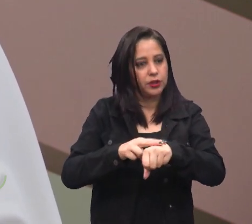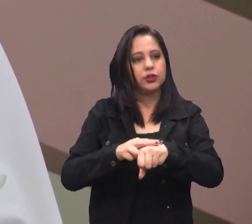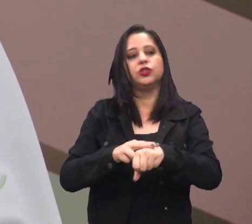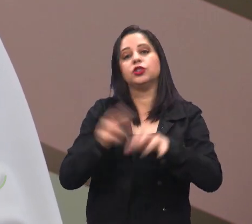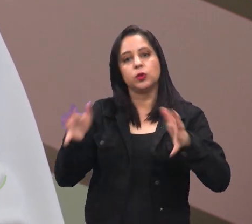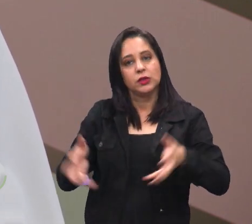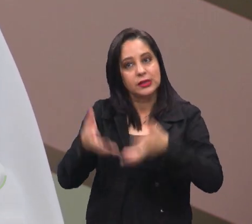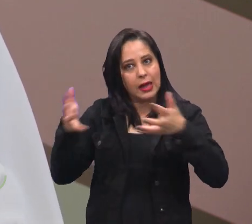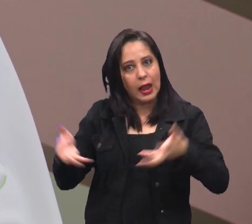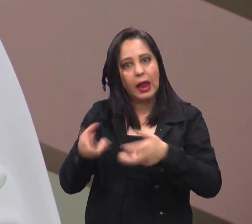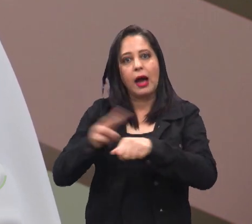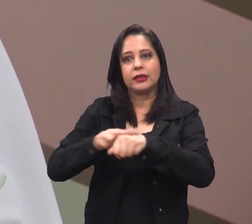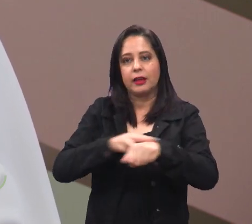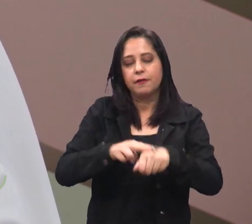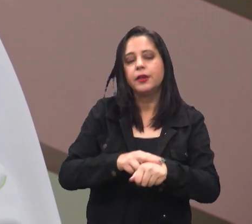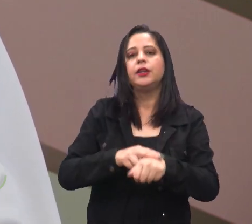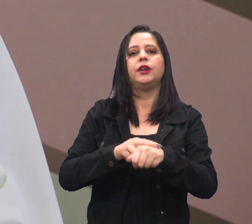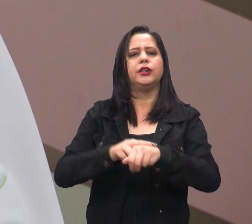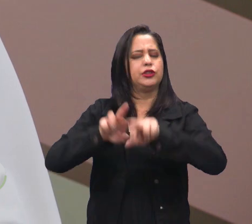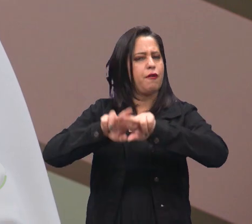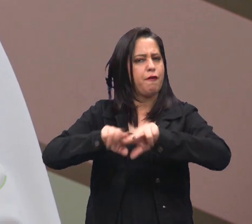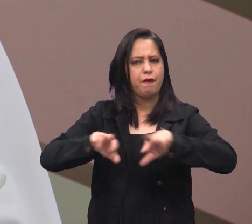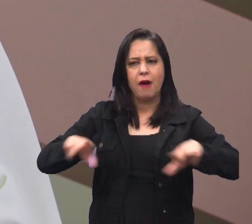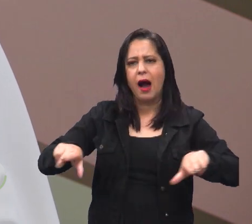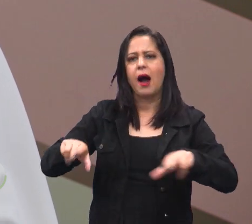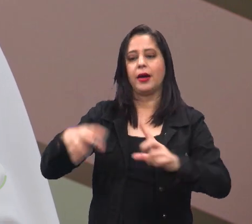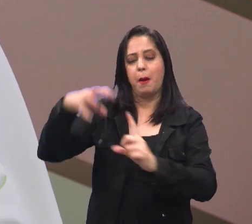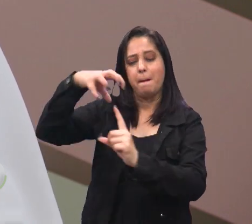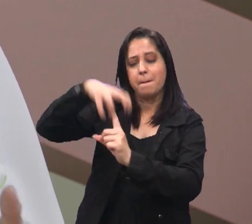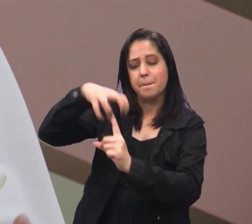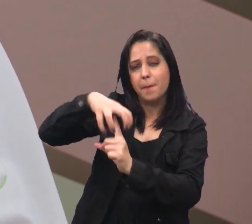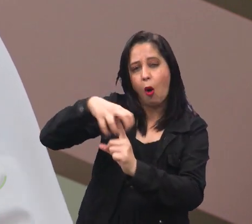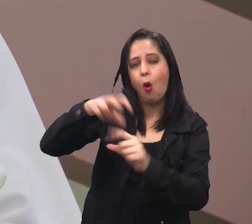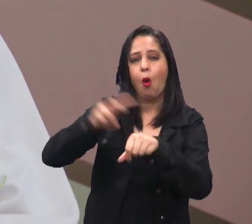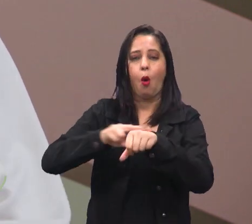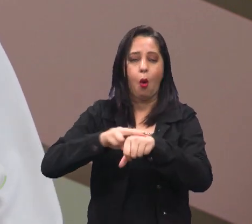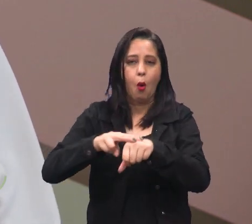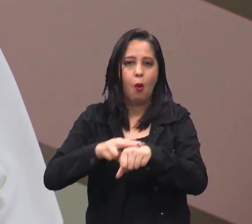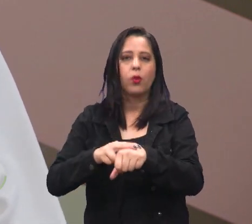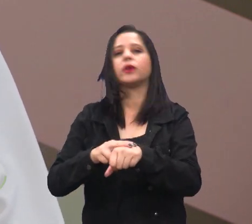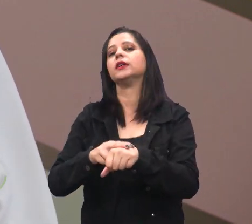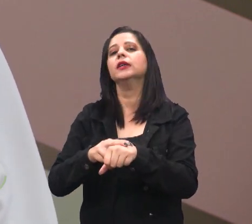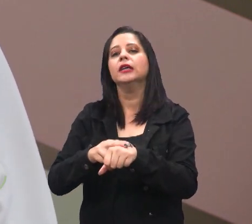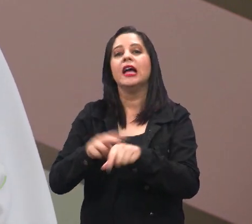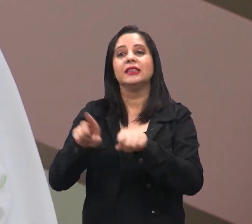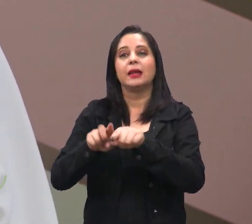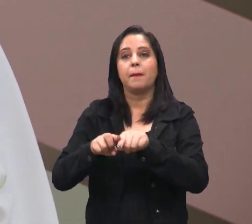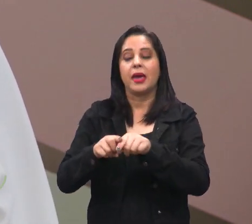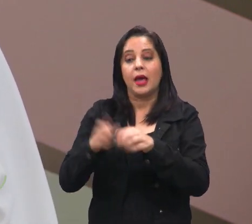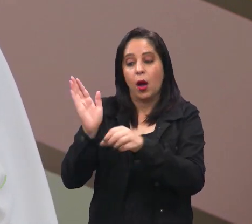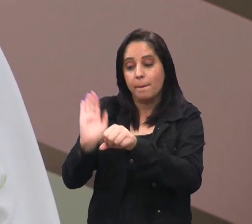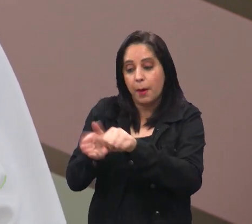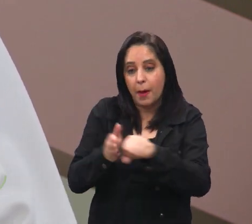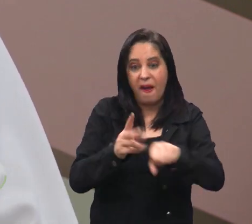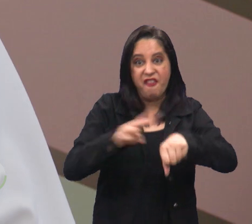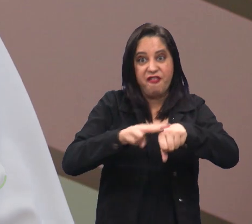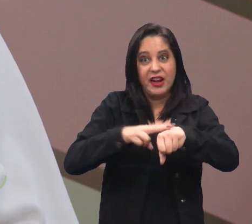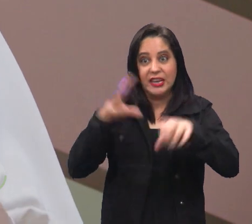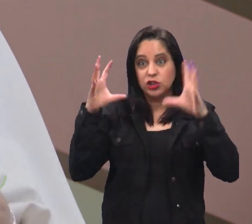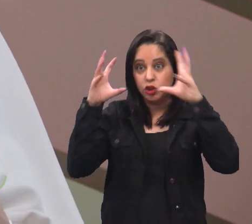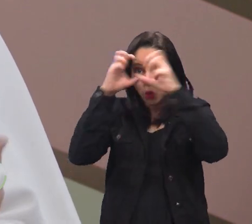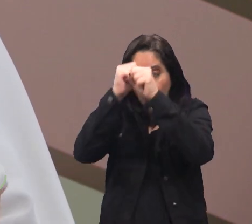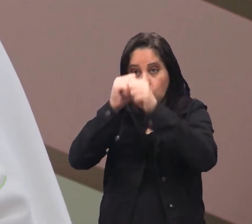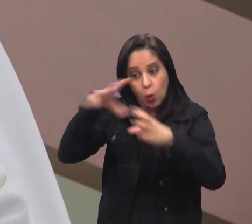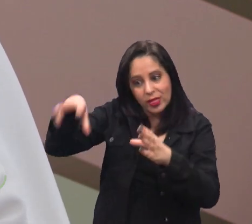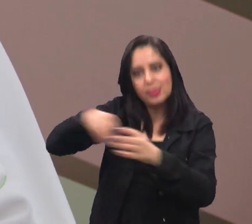de bico, lentilha e todos os verdes, brócolis, couve, espinafre. Os verdes escuros são muito ricos em ferro.